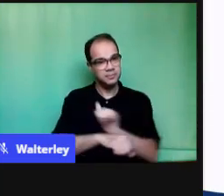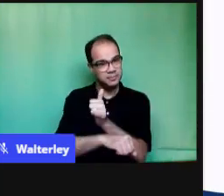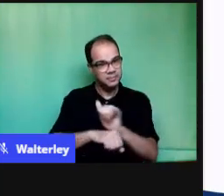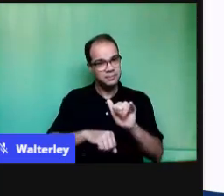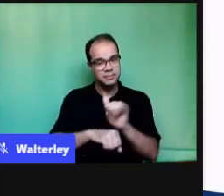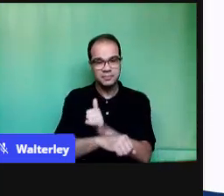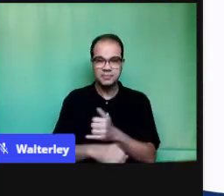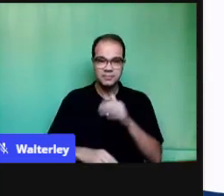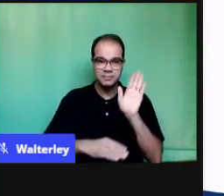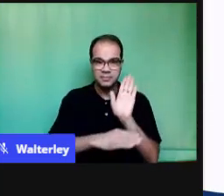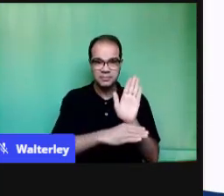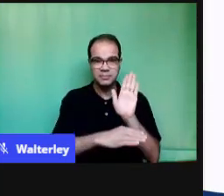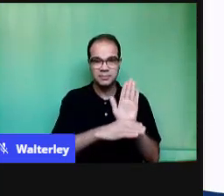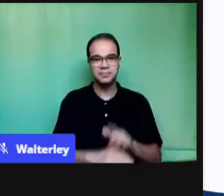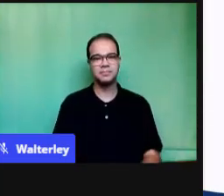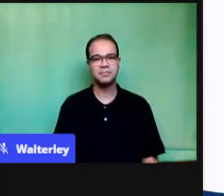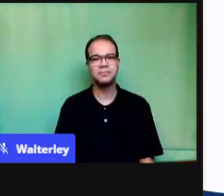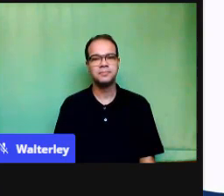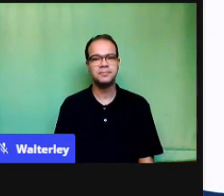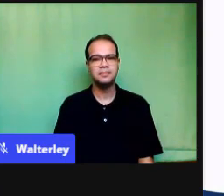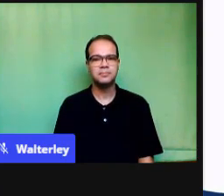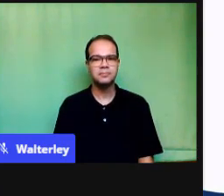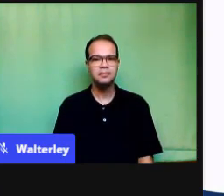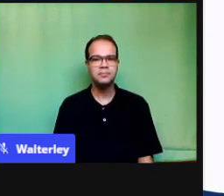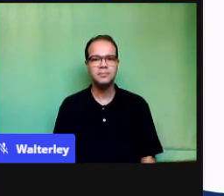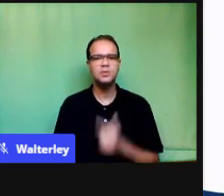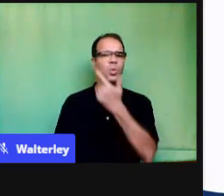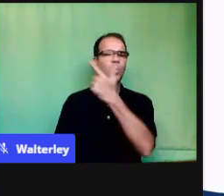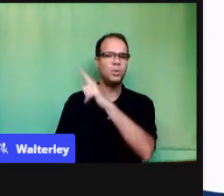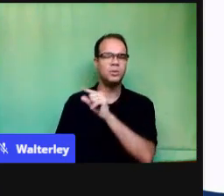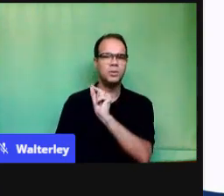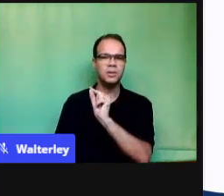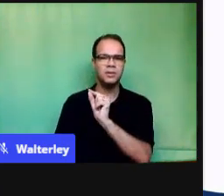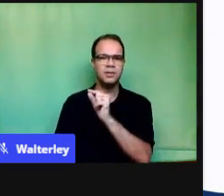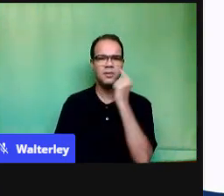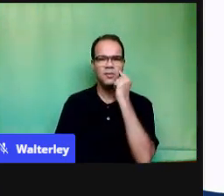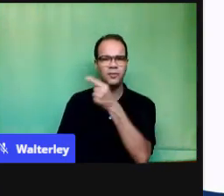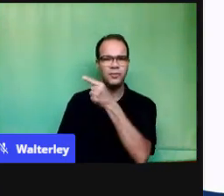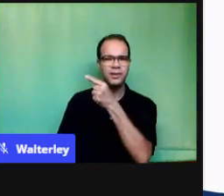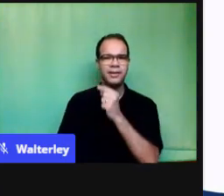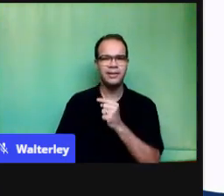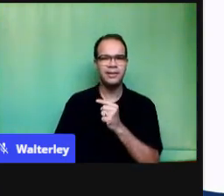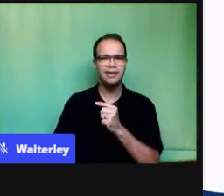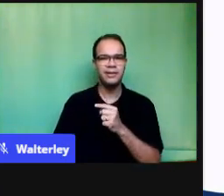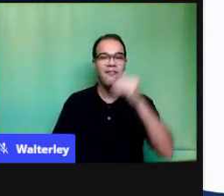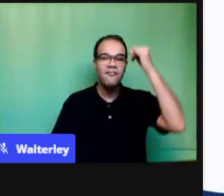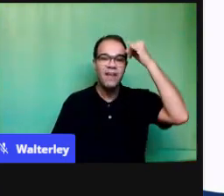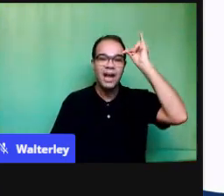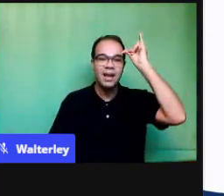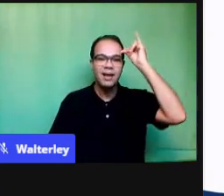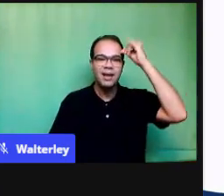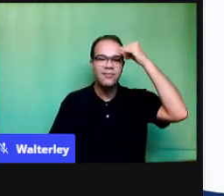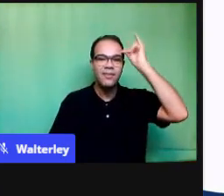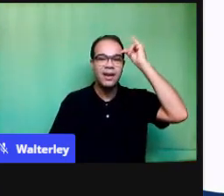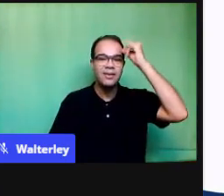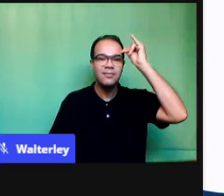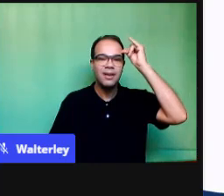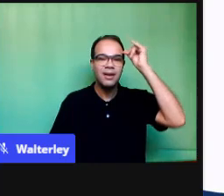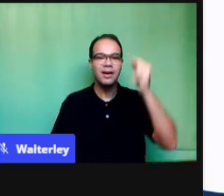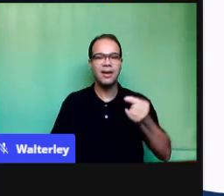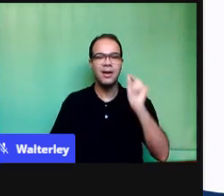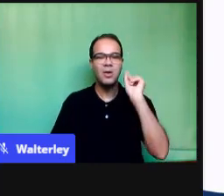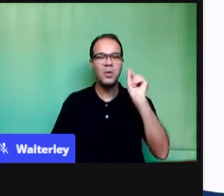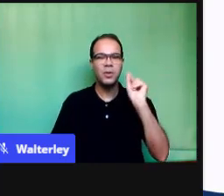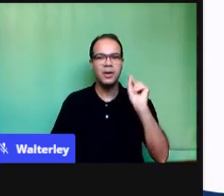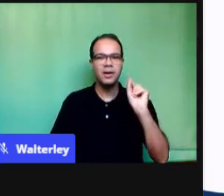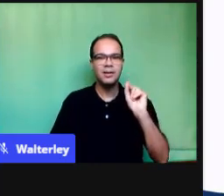Né? E existem outras soluções, às vezes até sofisticadas. Isso aqui é um coçador que é oferecido para a vaca, que hoje vende, né? Começou na